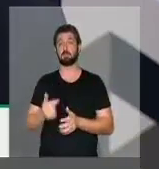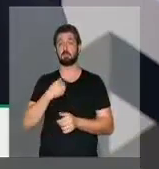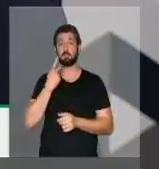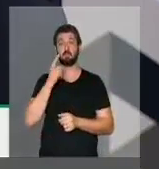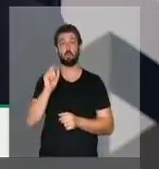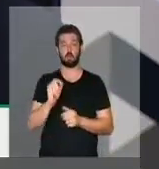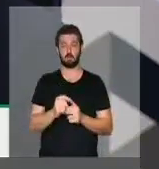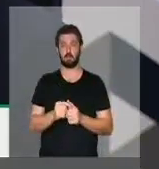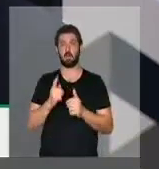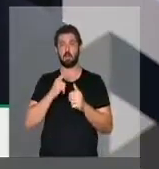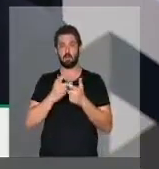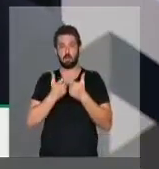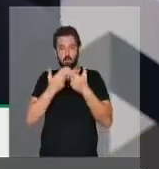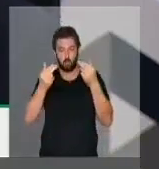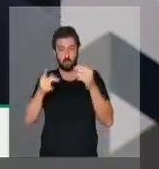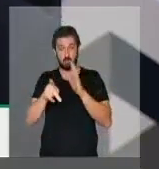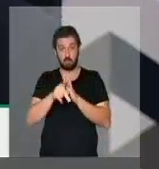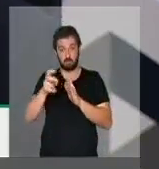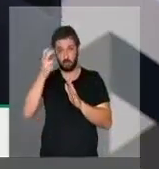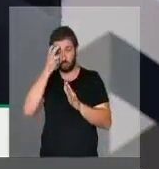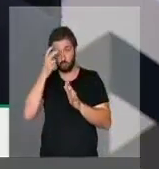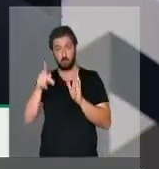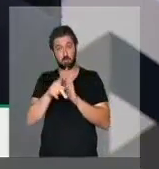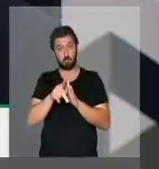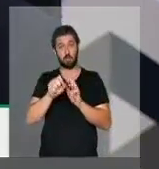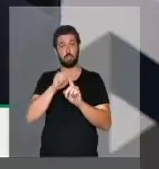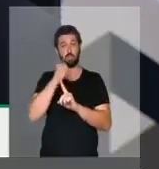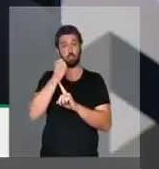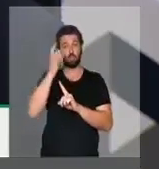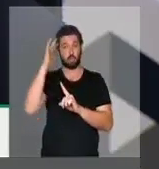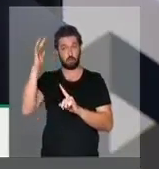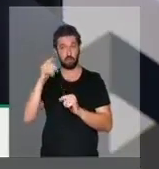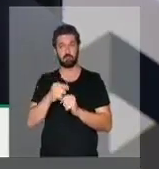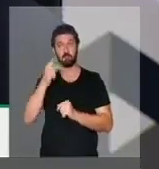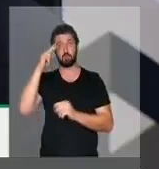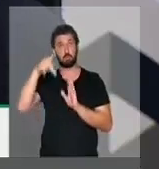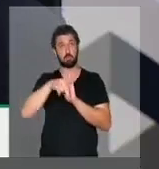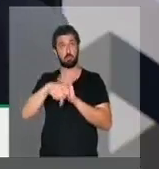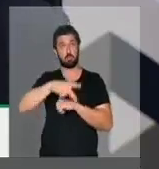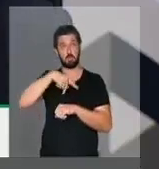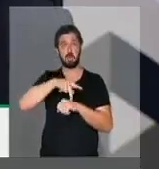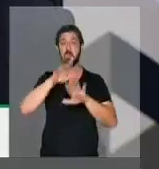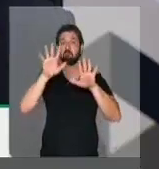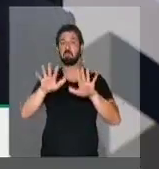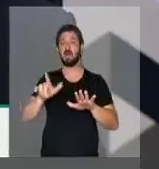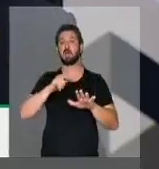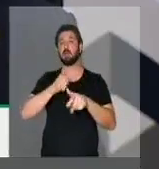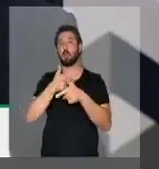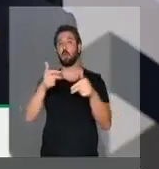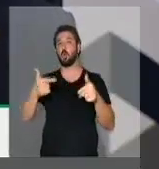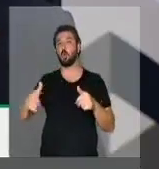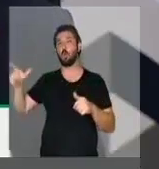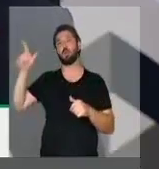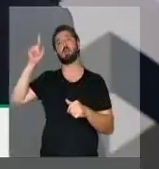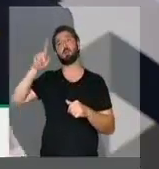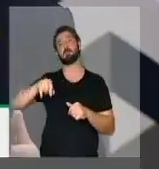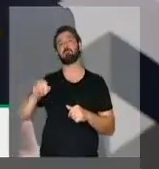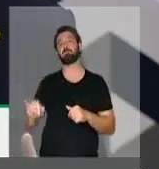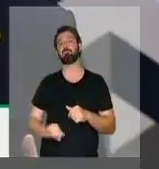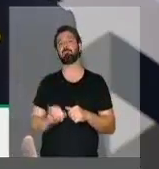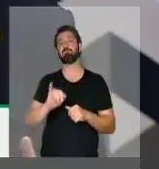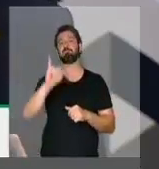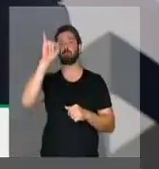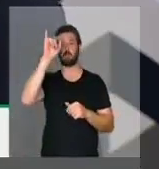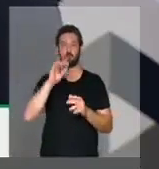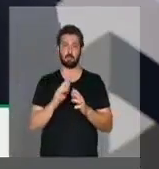Mas, o que eu quero dizer? Então, existem traços, sim, da cultura, da sociologia, da história do país, mas existem outros traços que